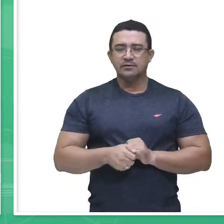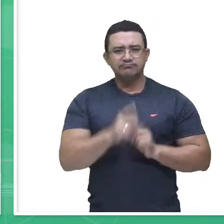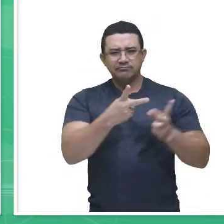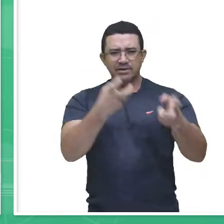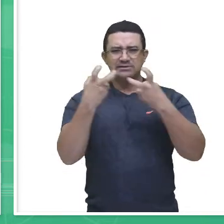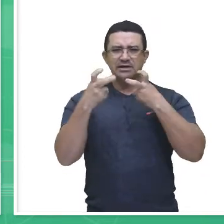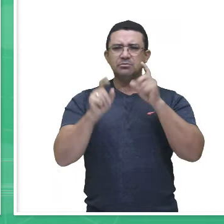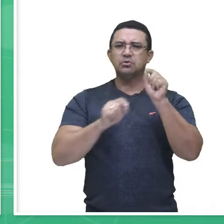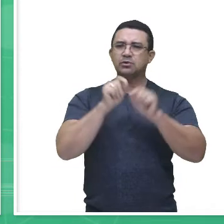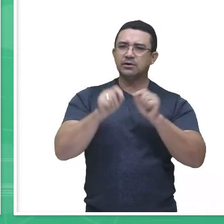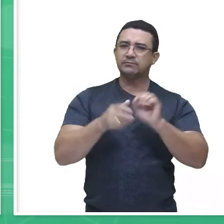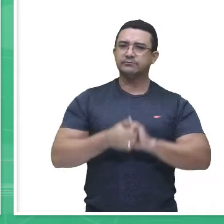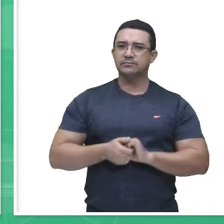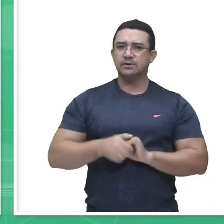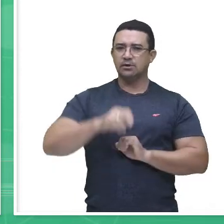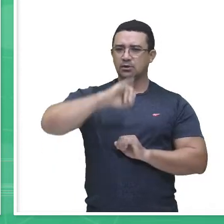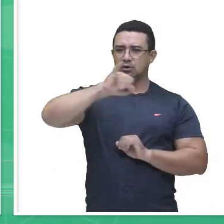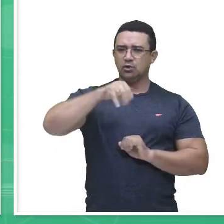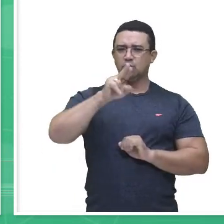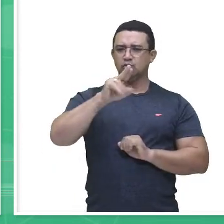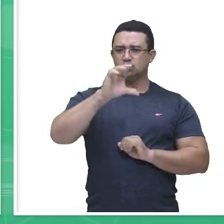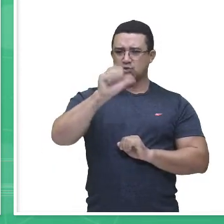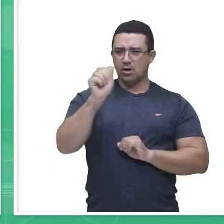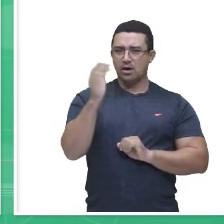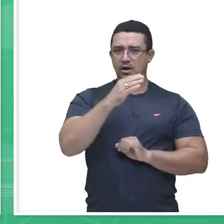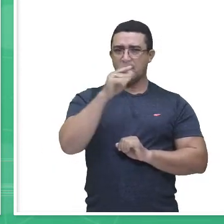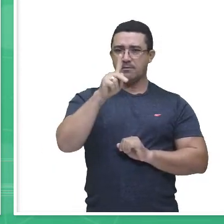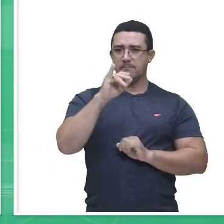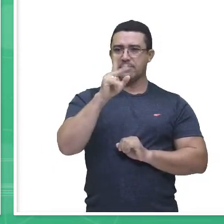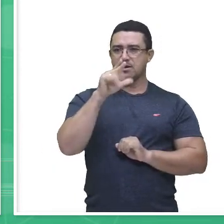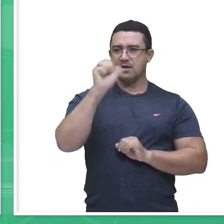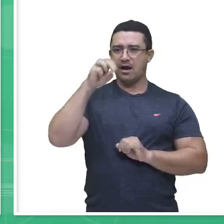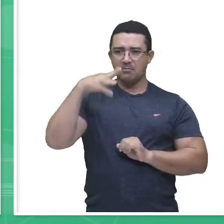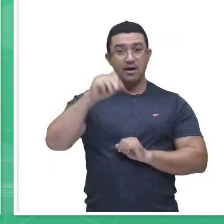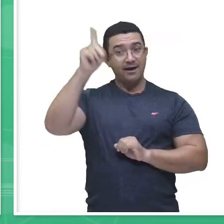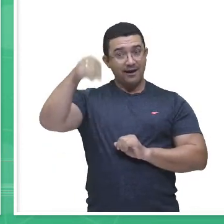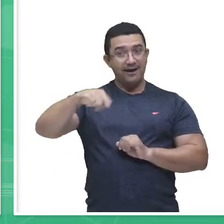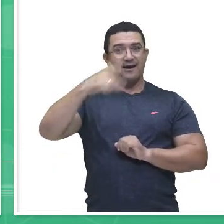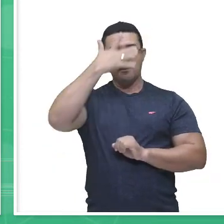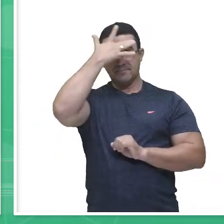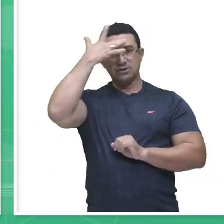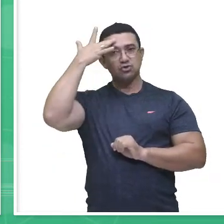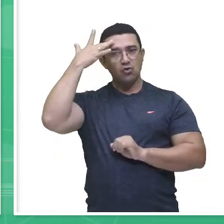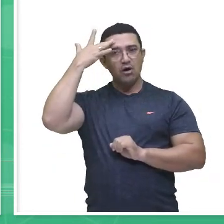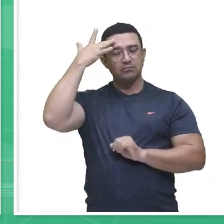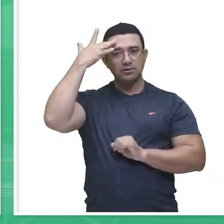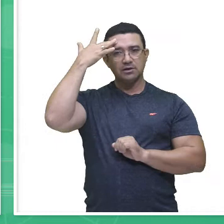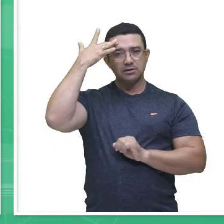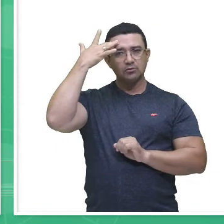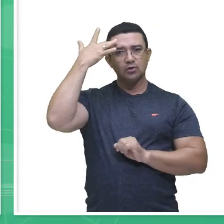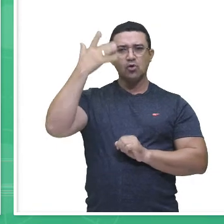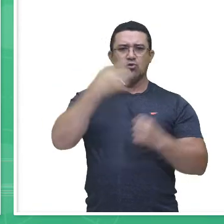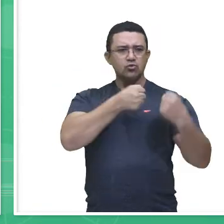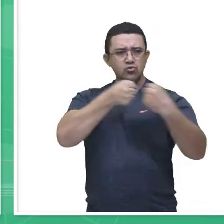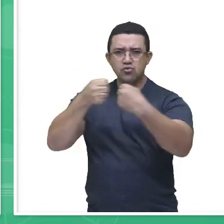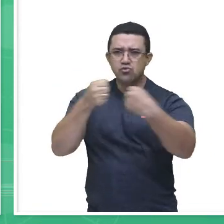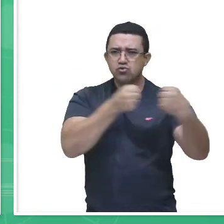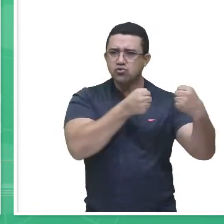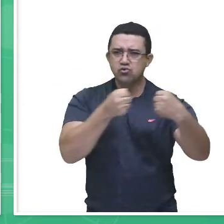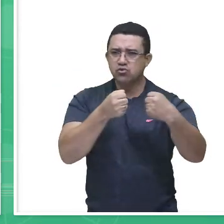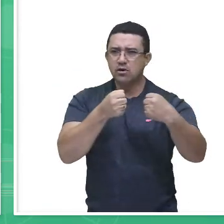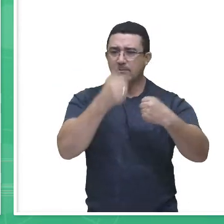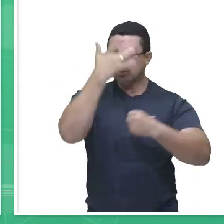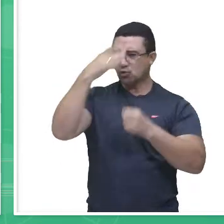gente, Jucapirama é um guerreiro e esse índio, ele foi capturado por uma tribo